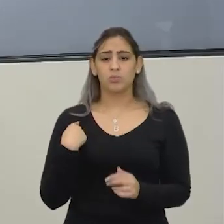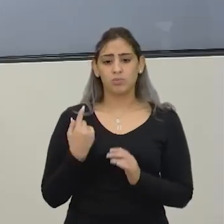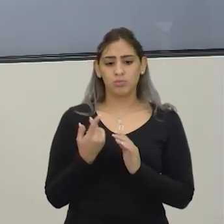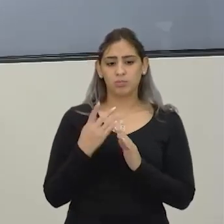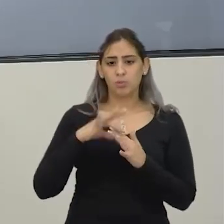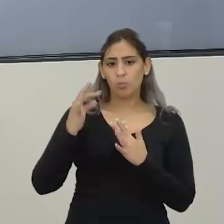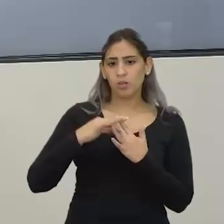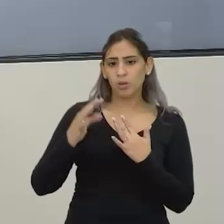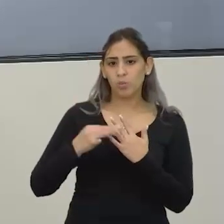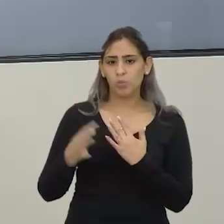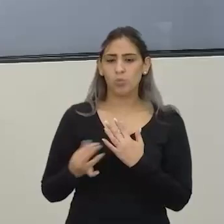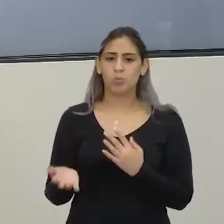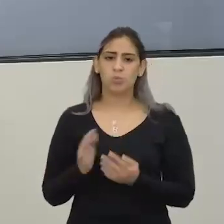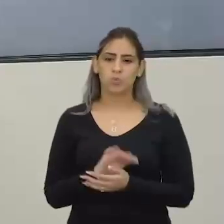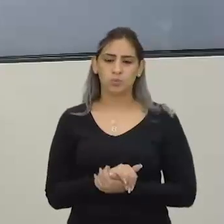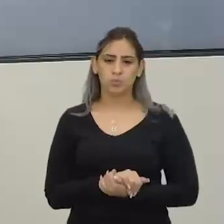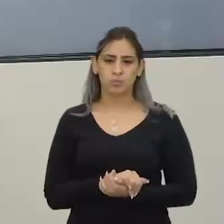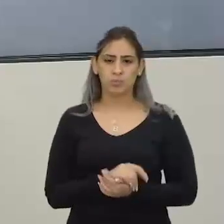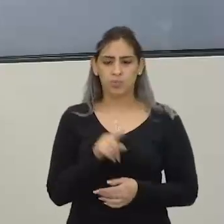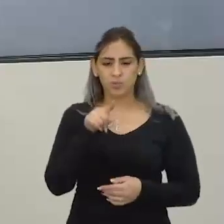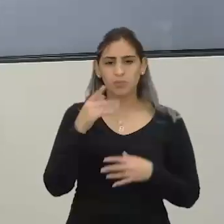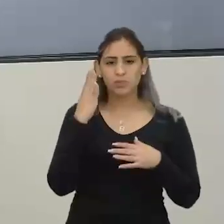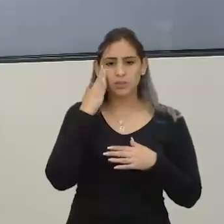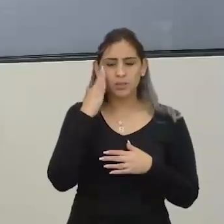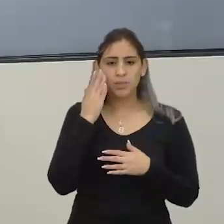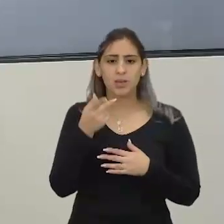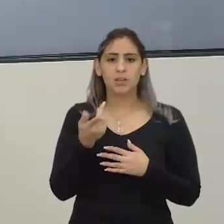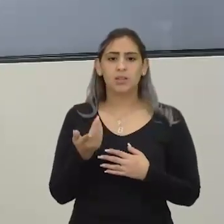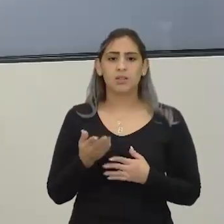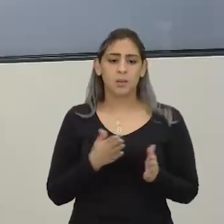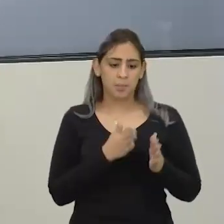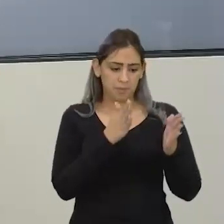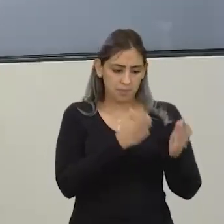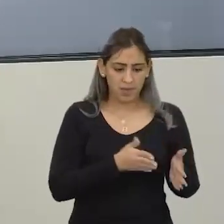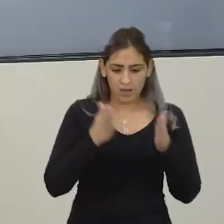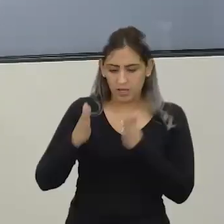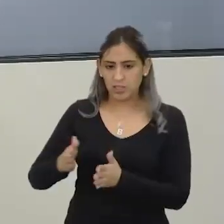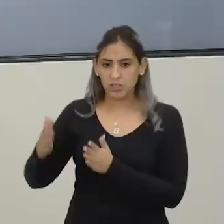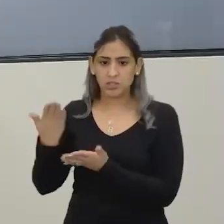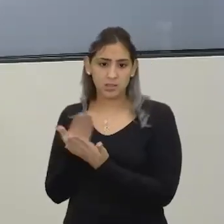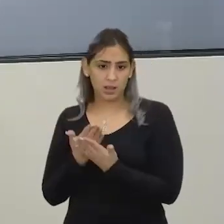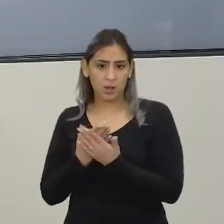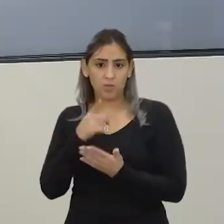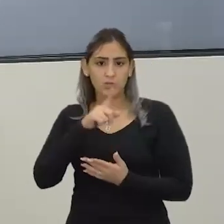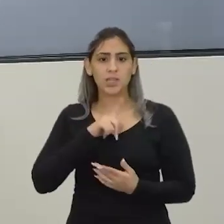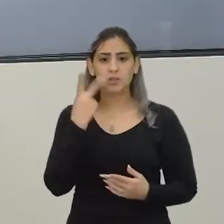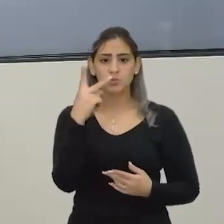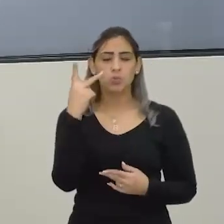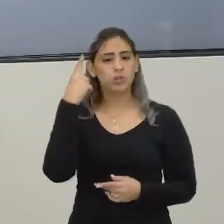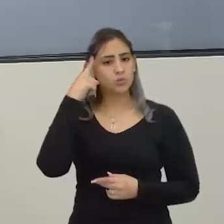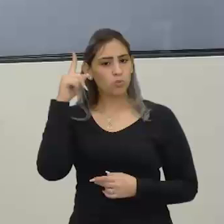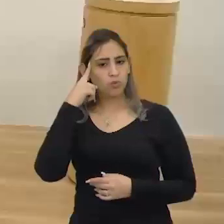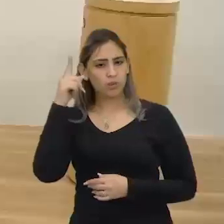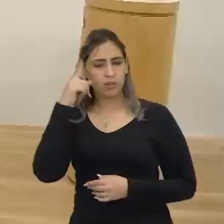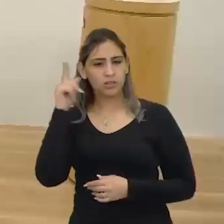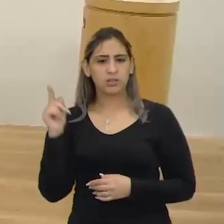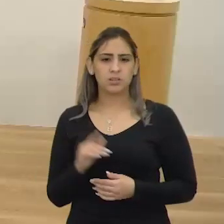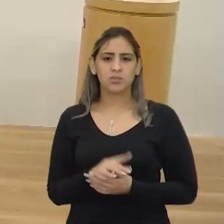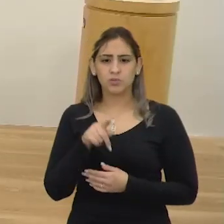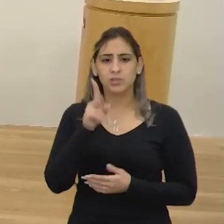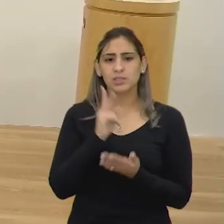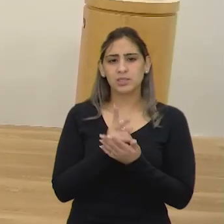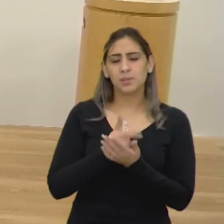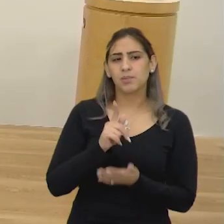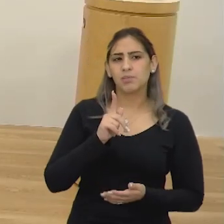você consiga também saber em que parte da aula você tem as suas dúvidas, né, Giba? Isso é importante. Você sempre tem um lembrete,